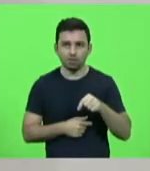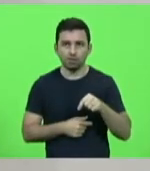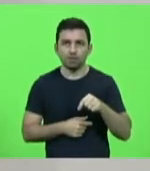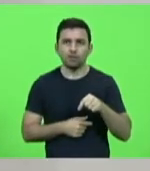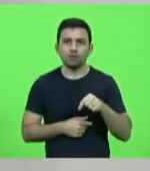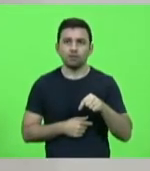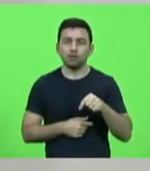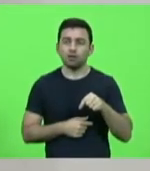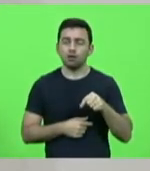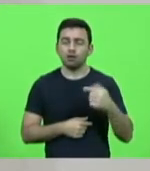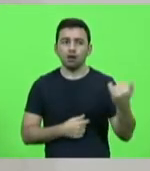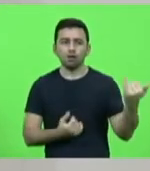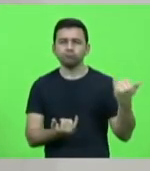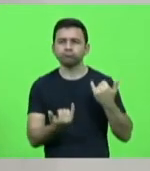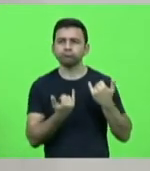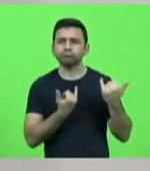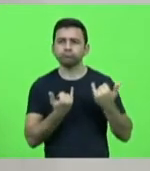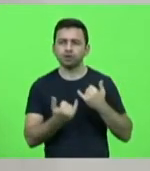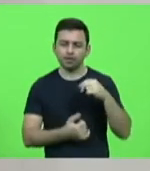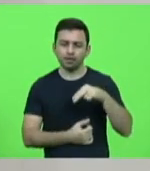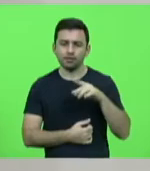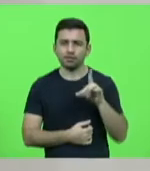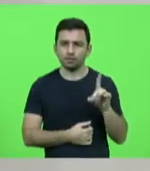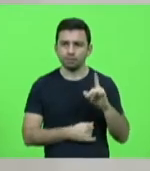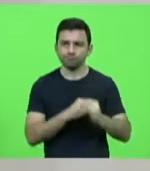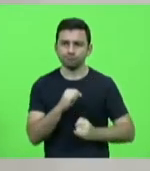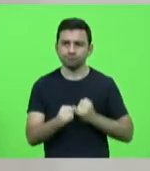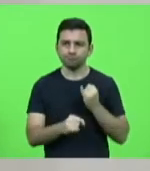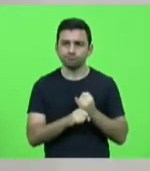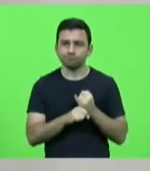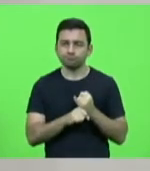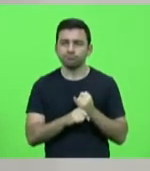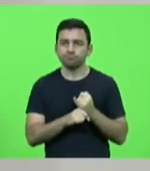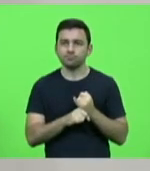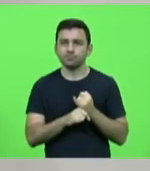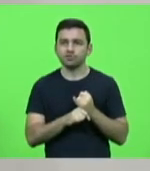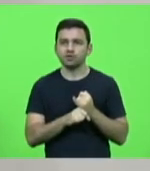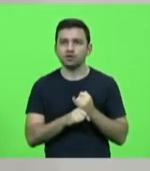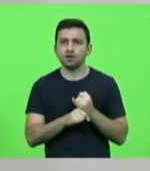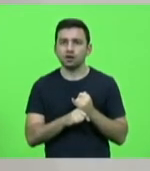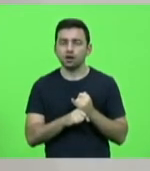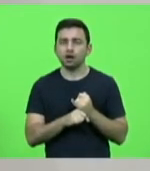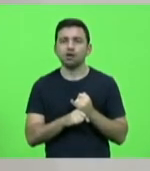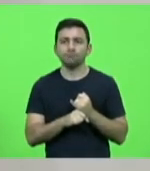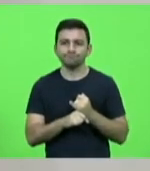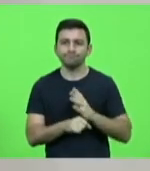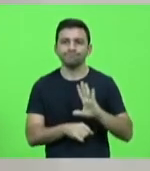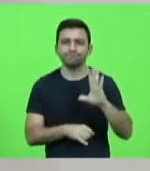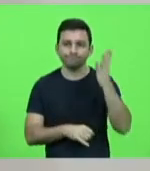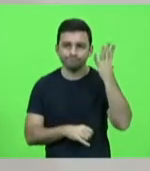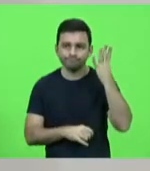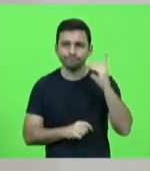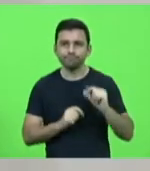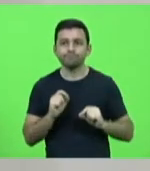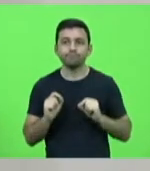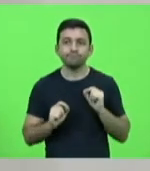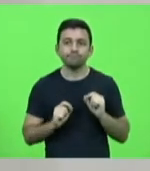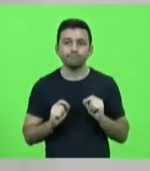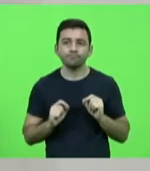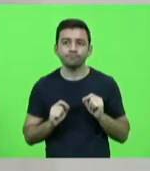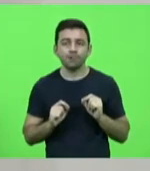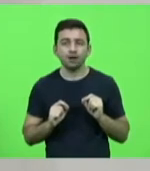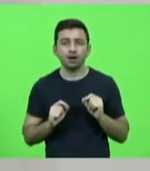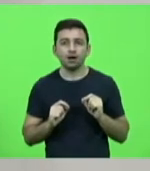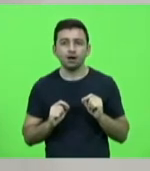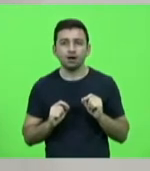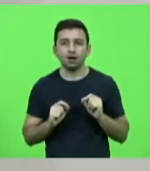recebo a notícia do ND Online que, por incrível que pareça, não é